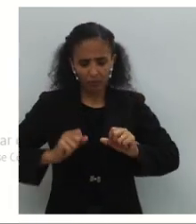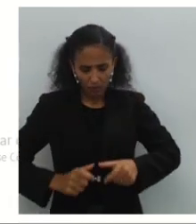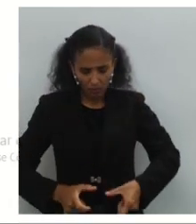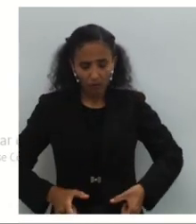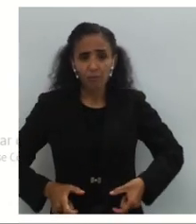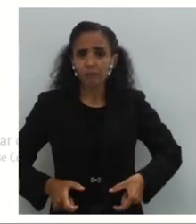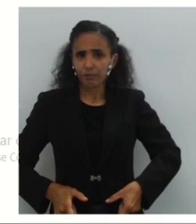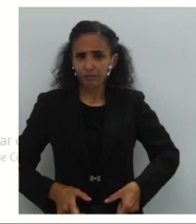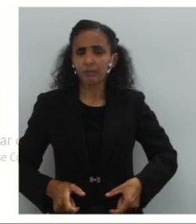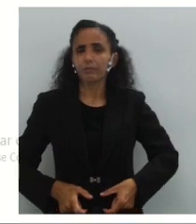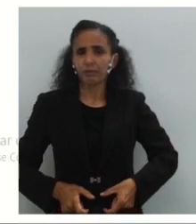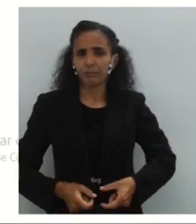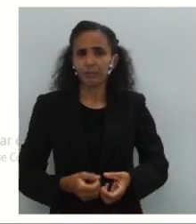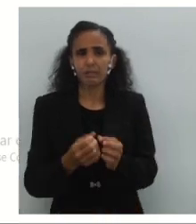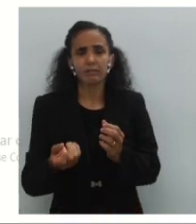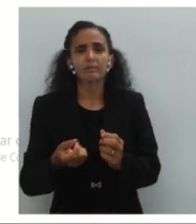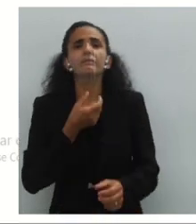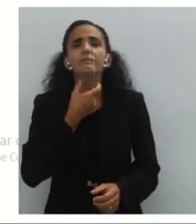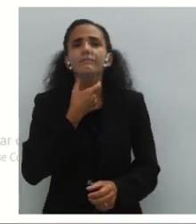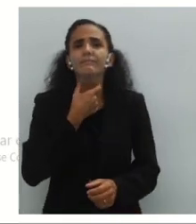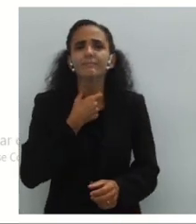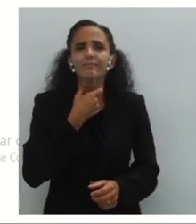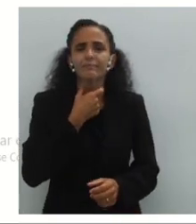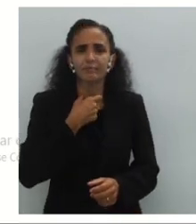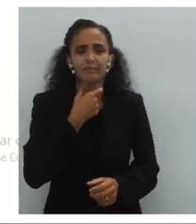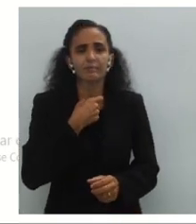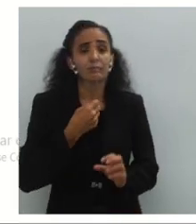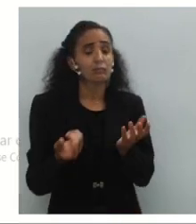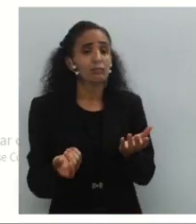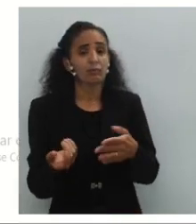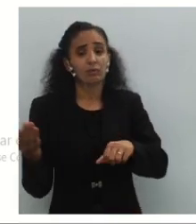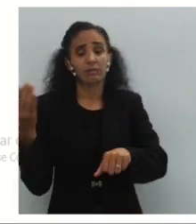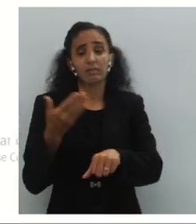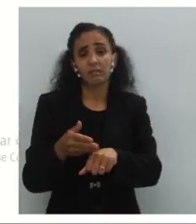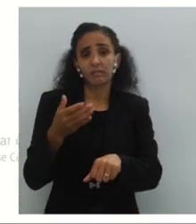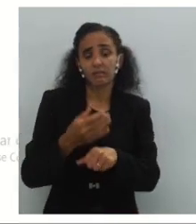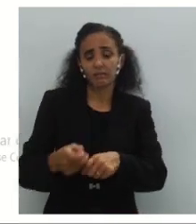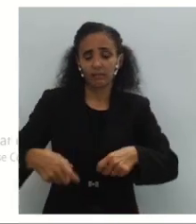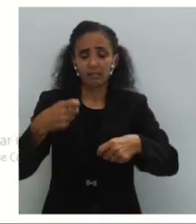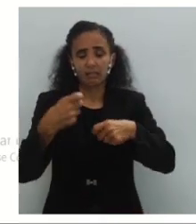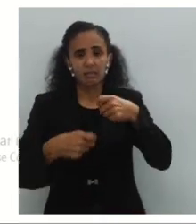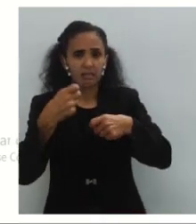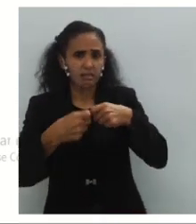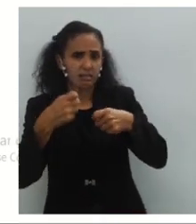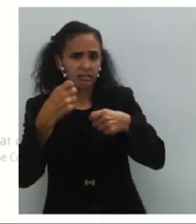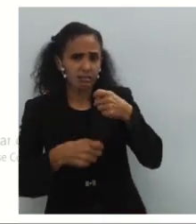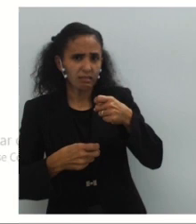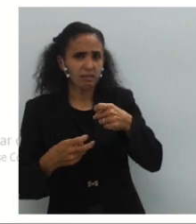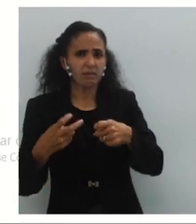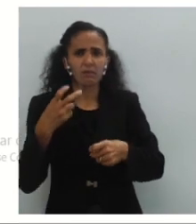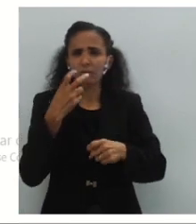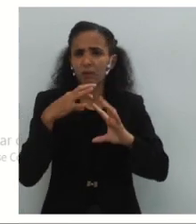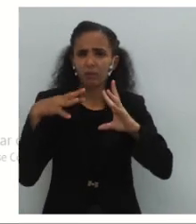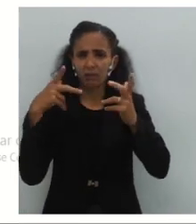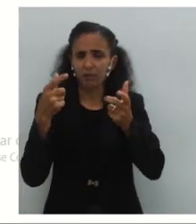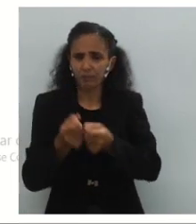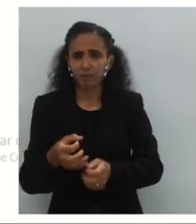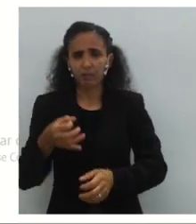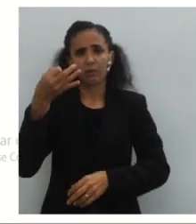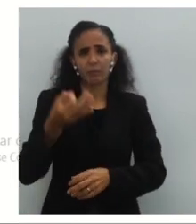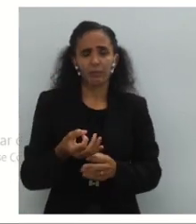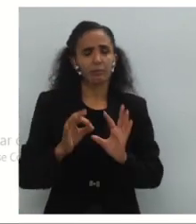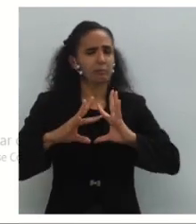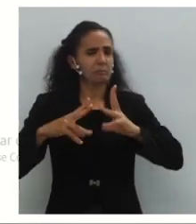A uretra e o colo do útero, bem como o reto e a garganta, quando se pratica